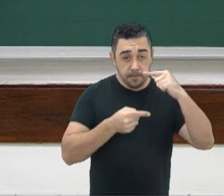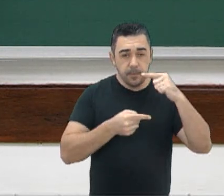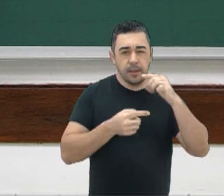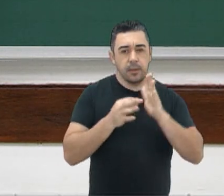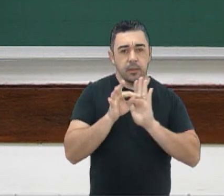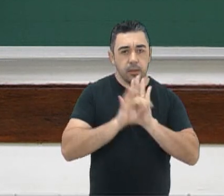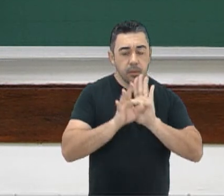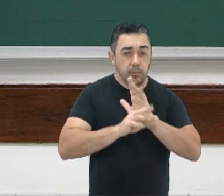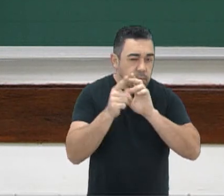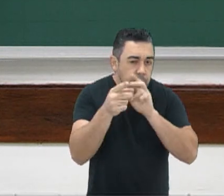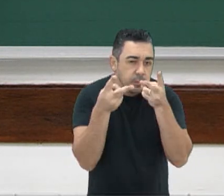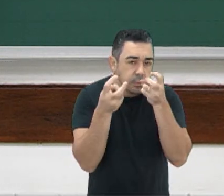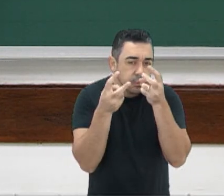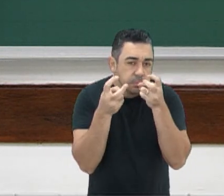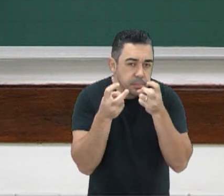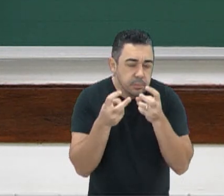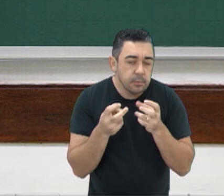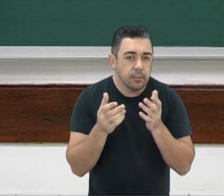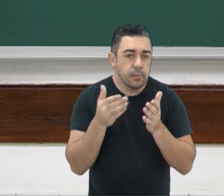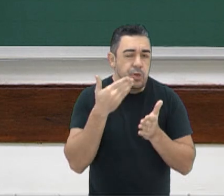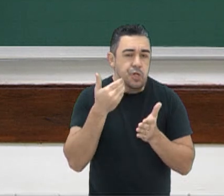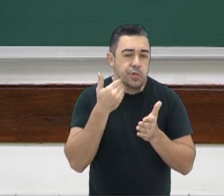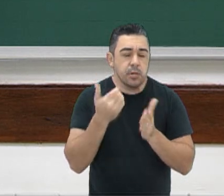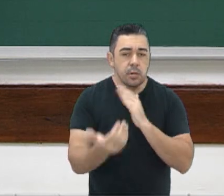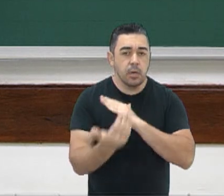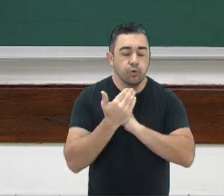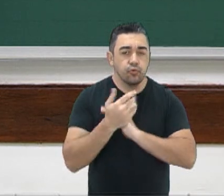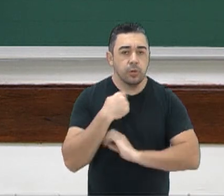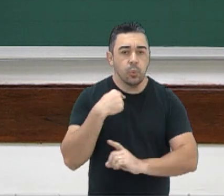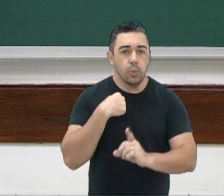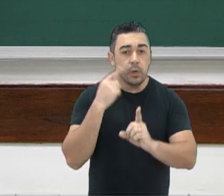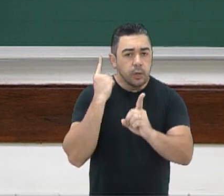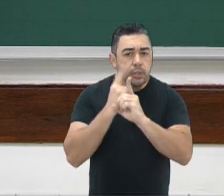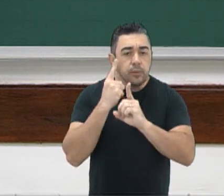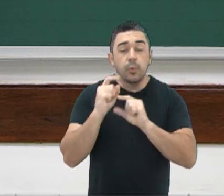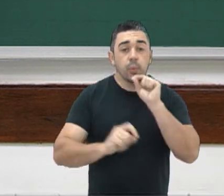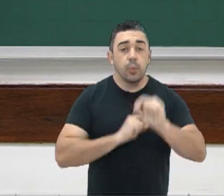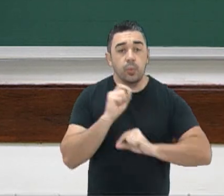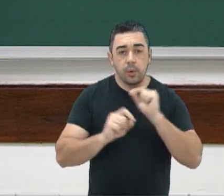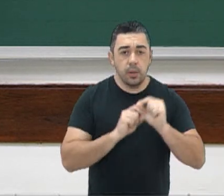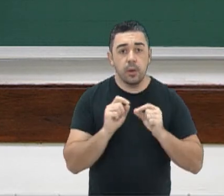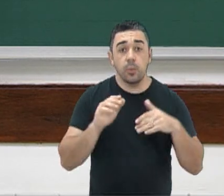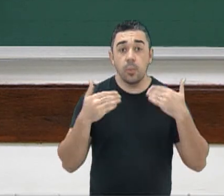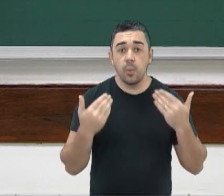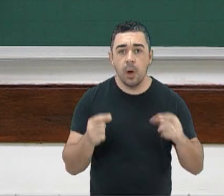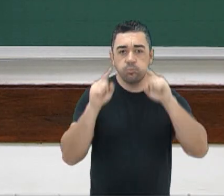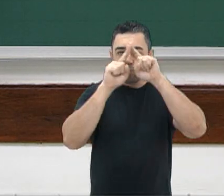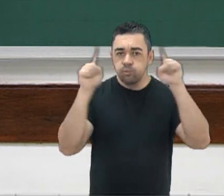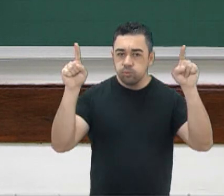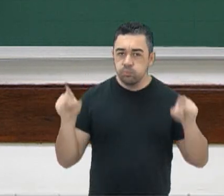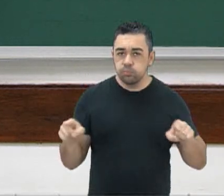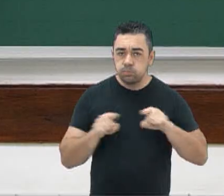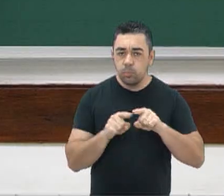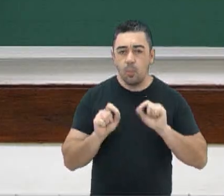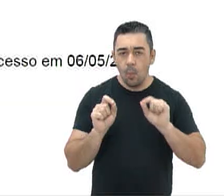pistas aí que vão nos ajudar a identificar sobre qual tela estamos